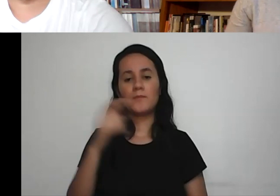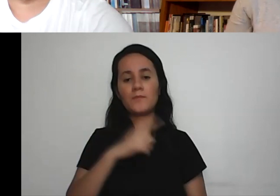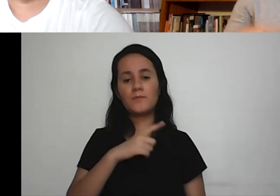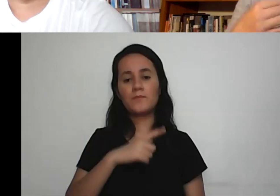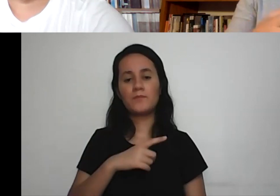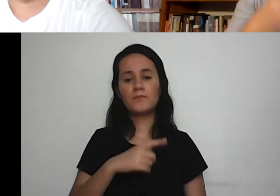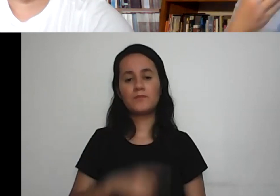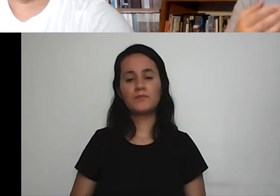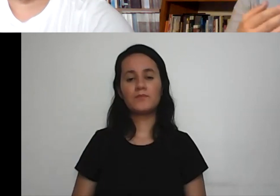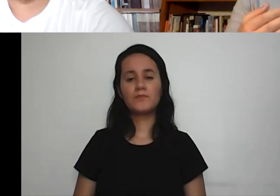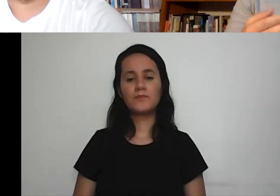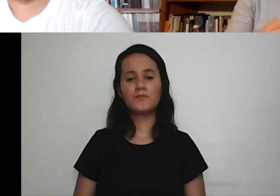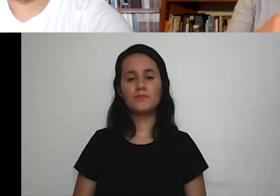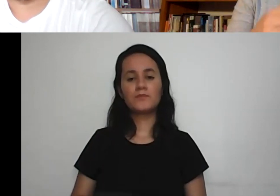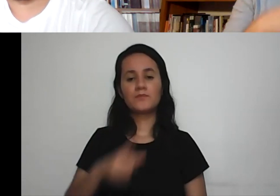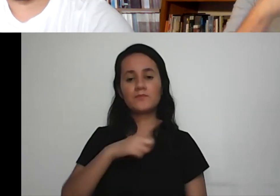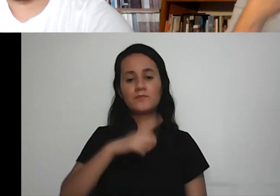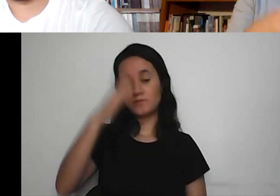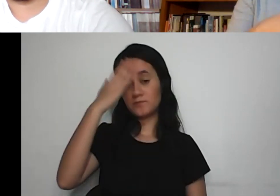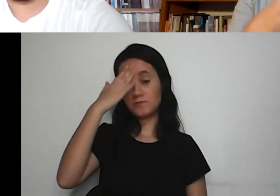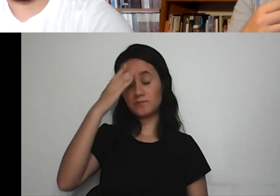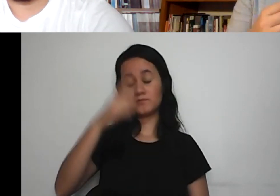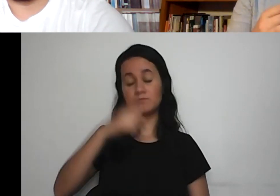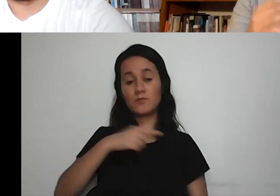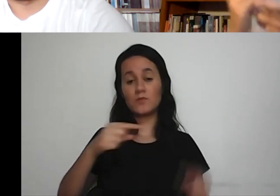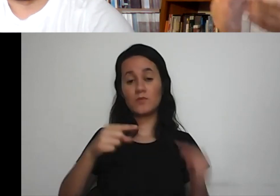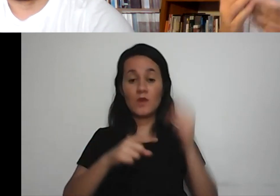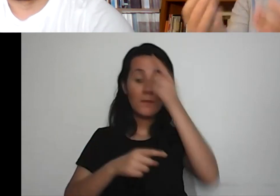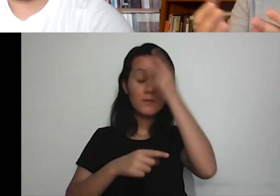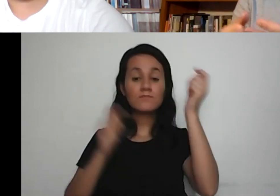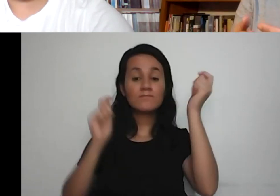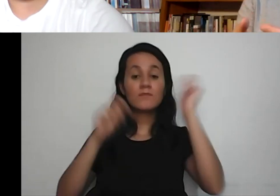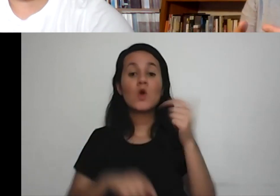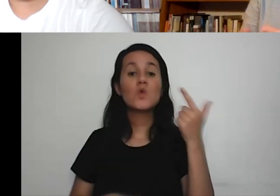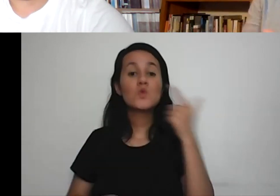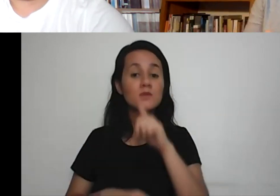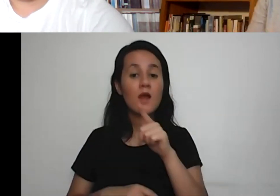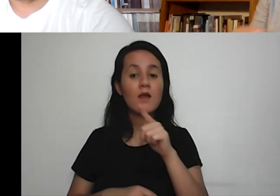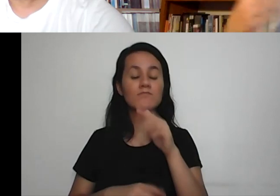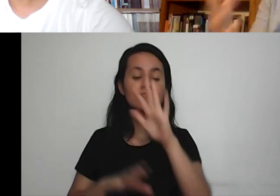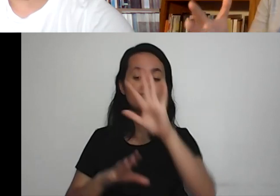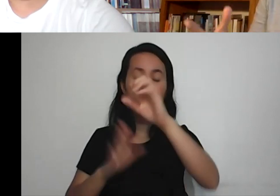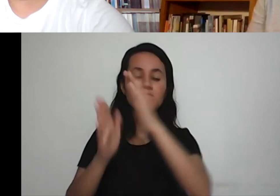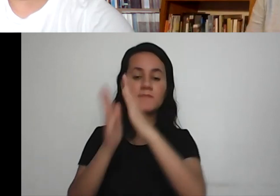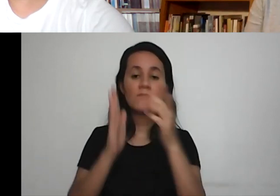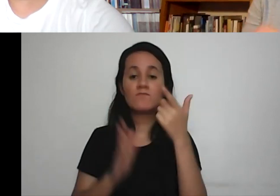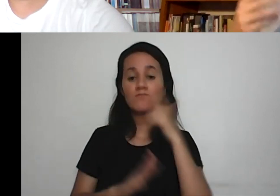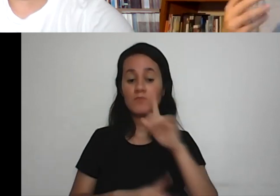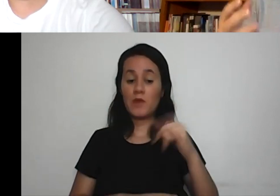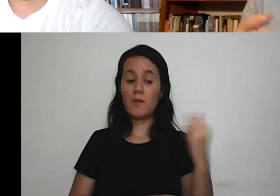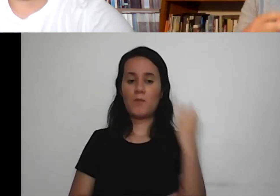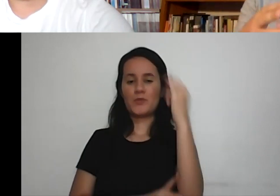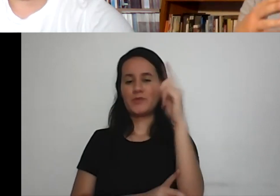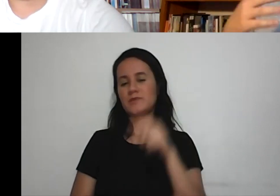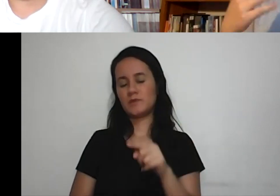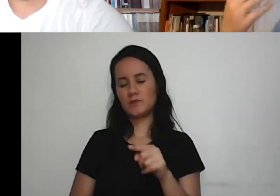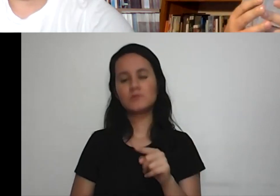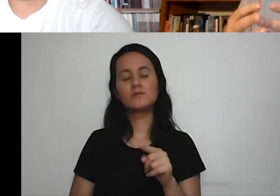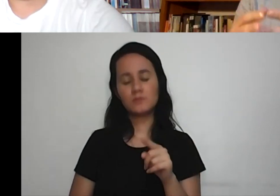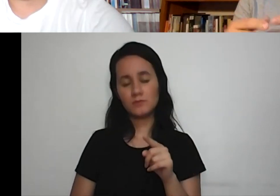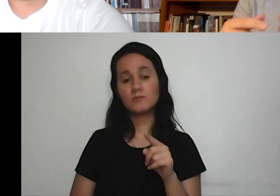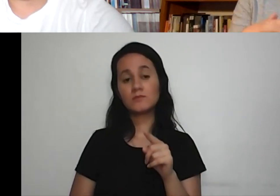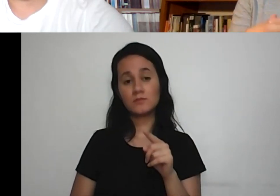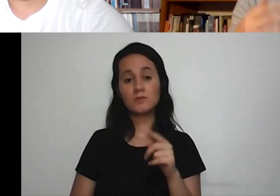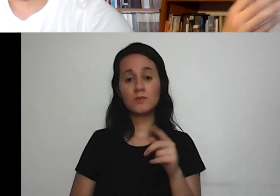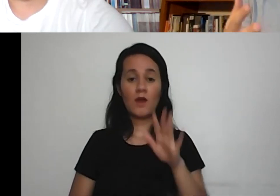assim, é um meio, isso se torna um meio para as pessoas chegarem nesses grandes livros, quer dizer, que são livros importantes, livros que ninguém